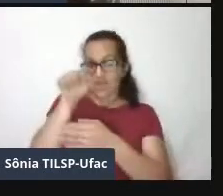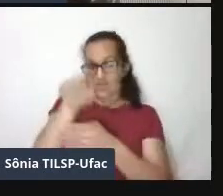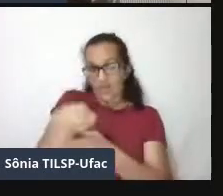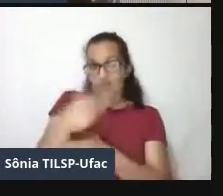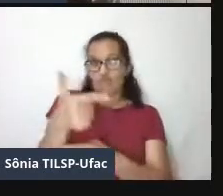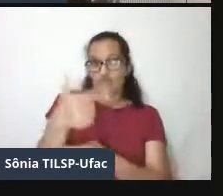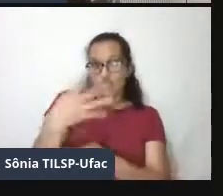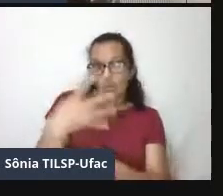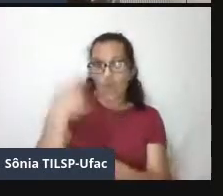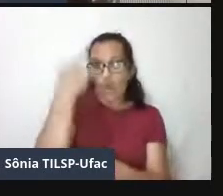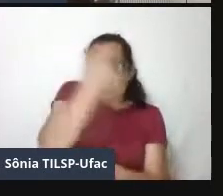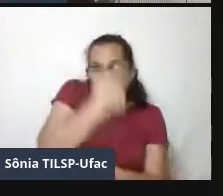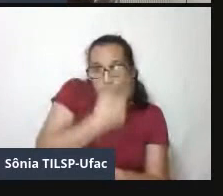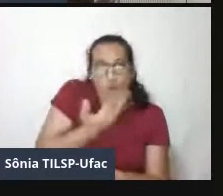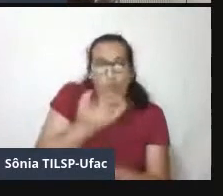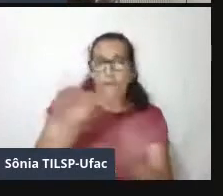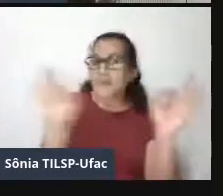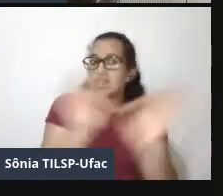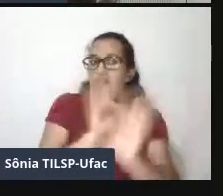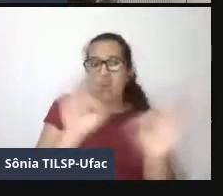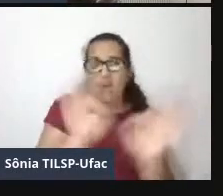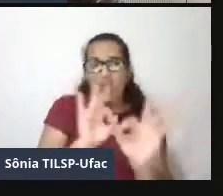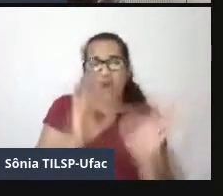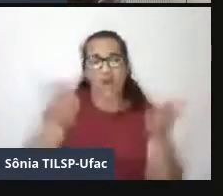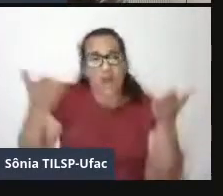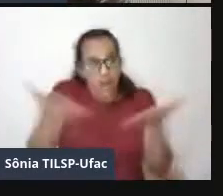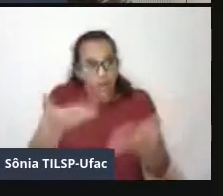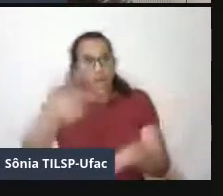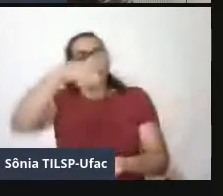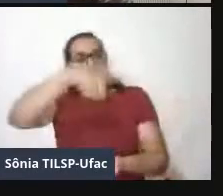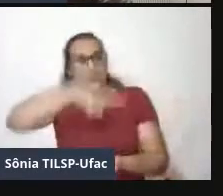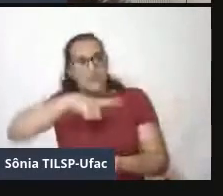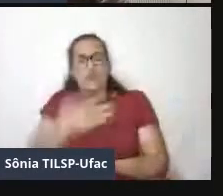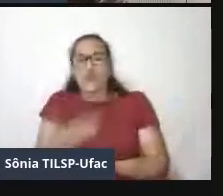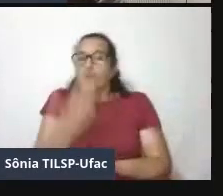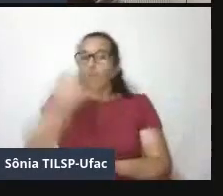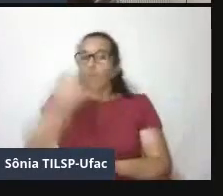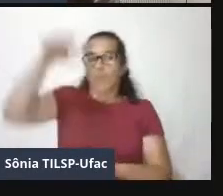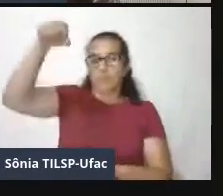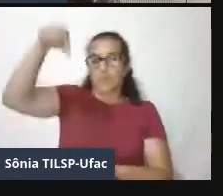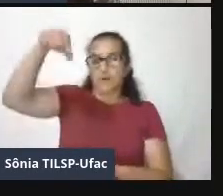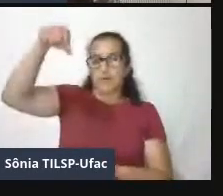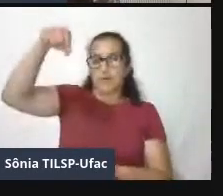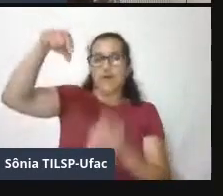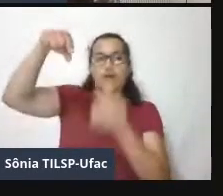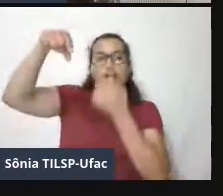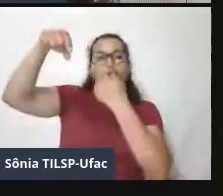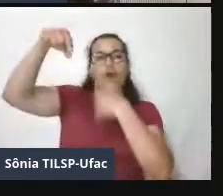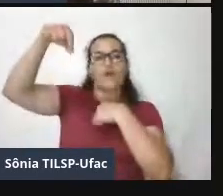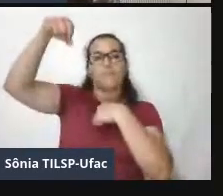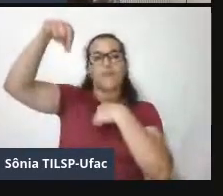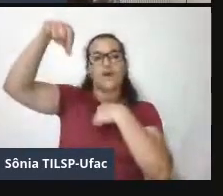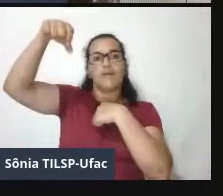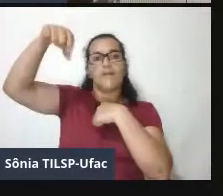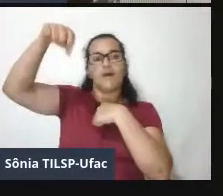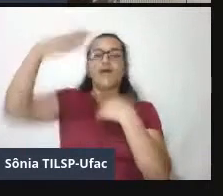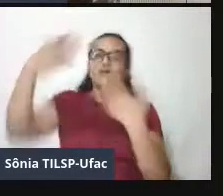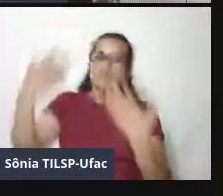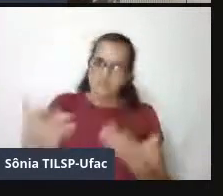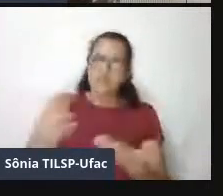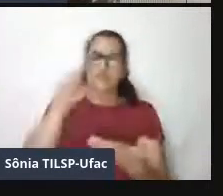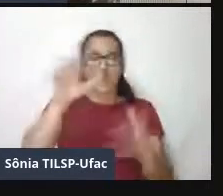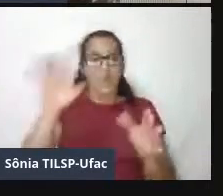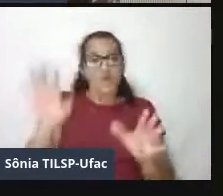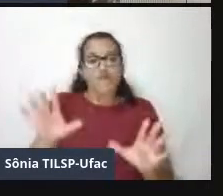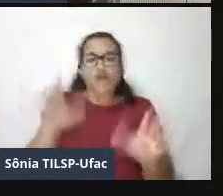alimentação zero, receber 70% do aporte calórico e proteico, é um ganho para a equipe inteira. É fortalecimento de pleura, é